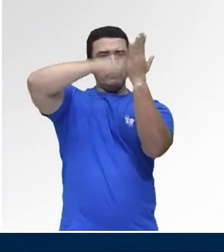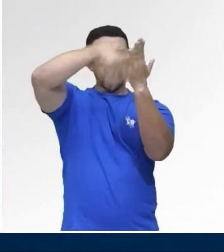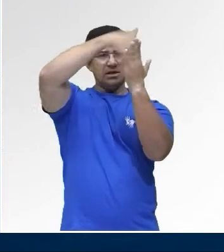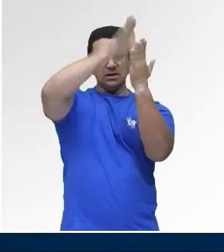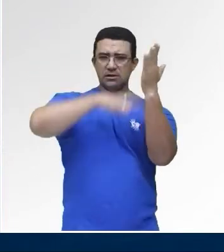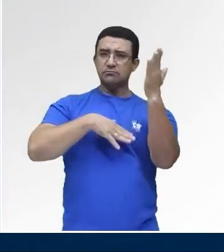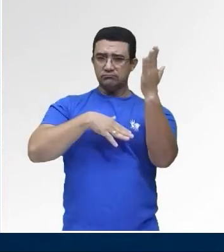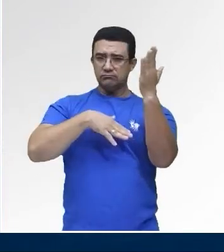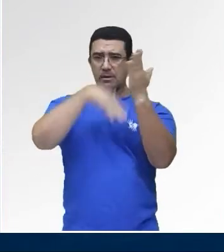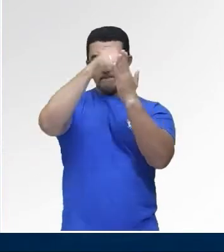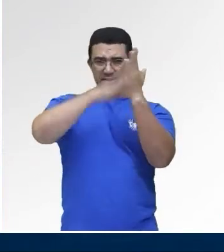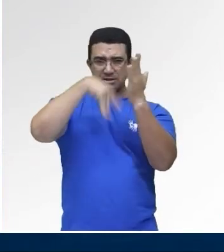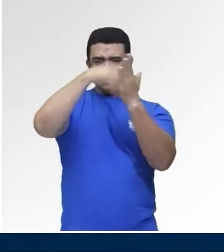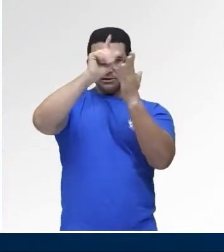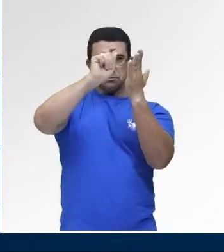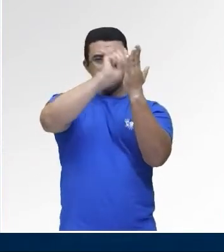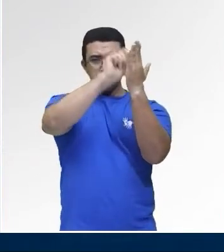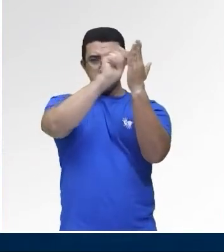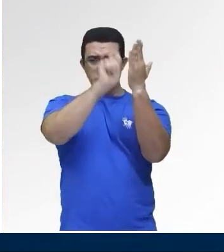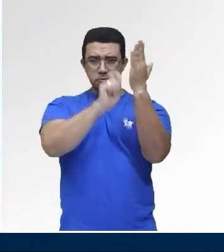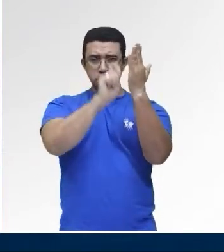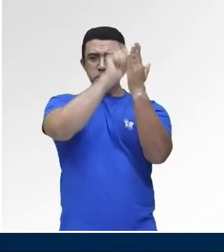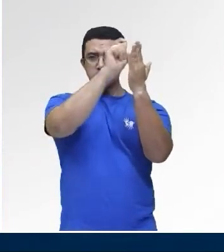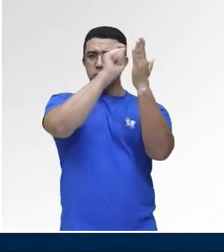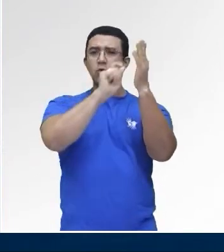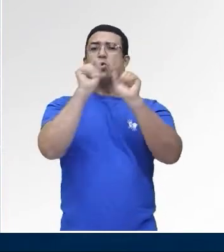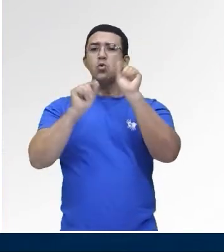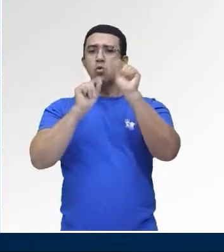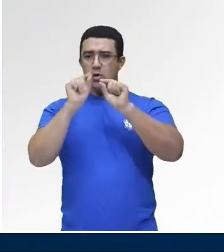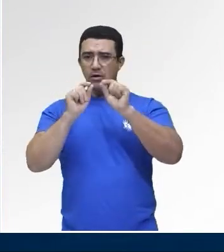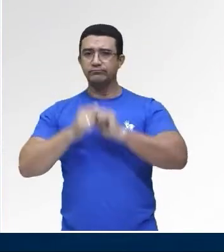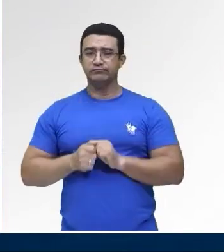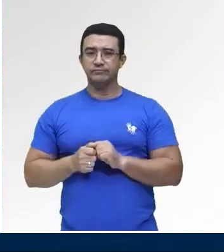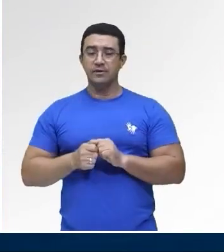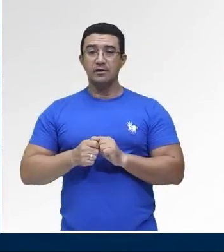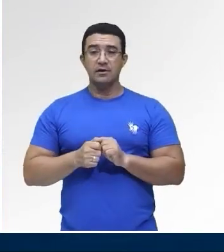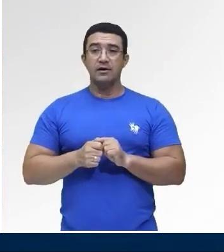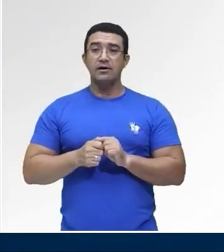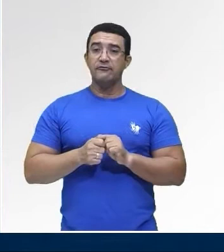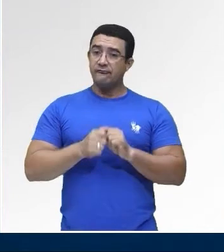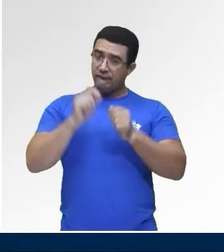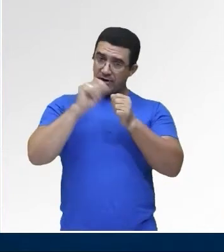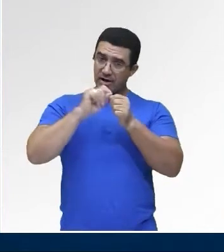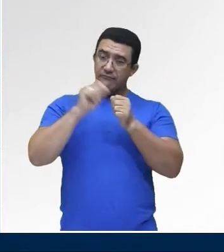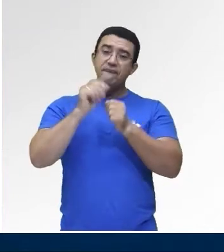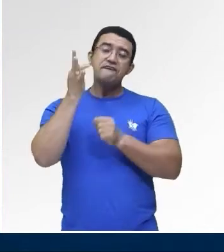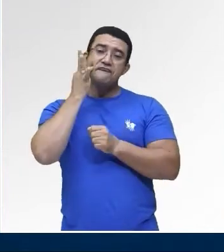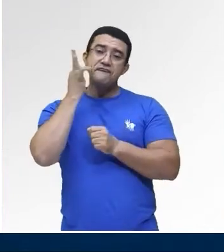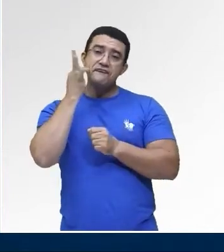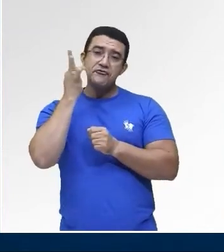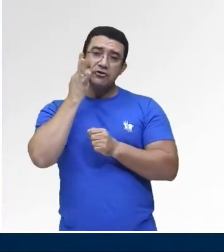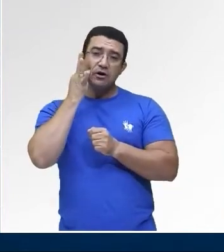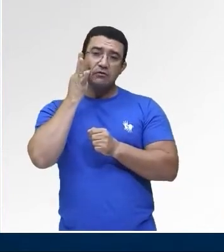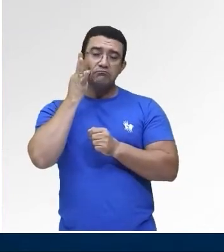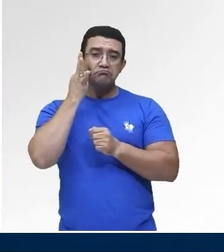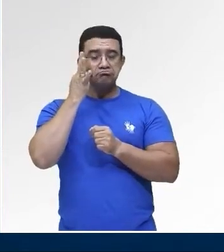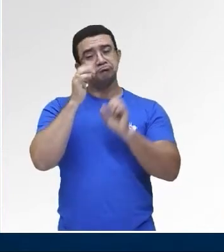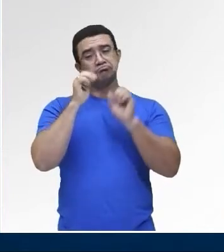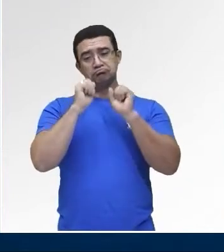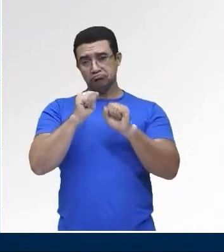tinta e pincel, ele vai reproduzir, no caso aqui, as frutas. Ou então ele pode reproduzir